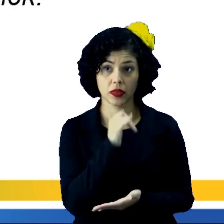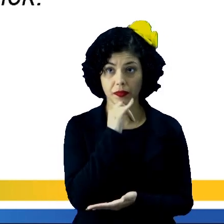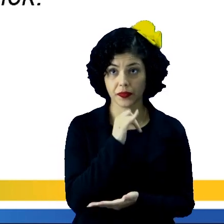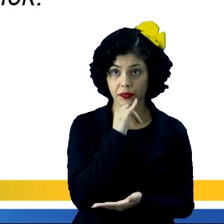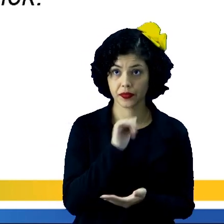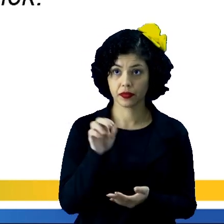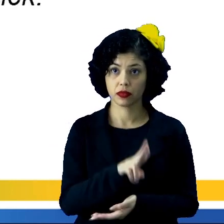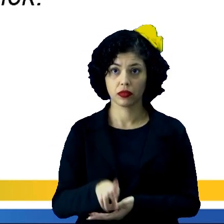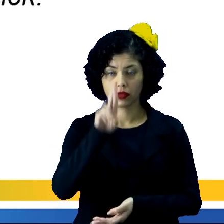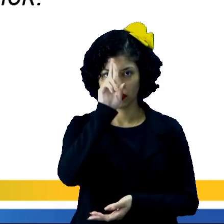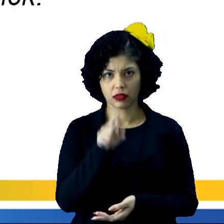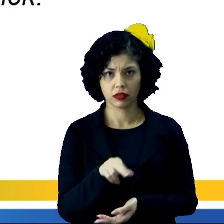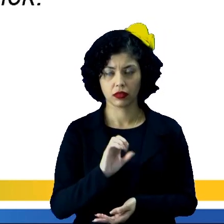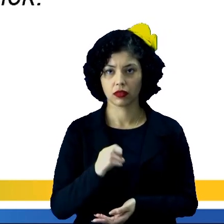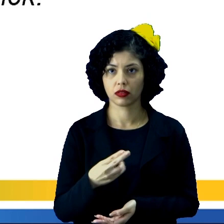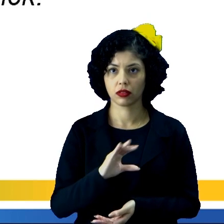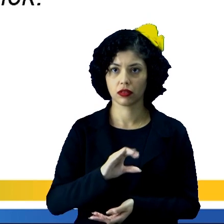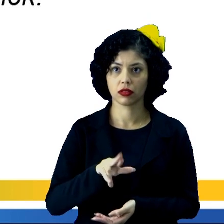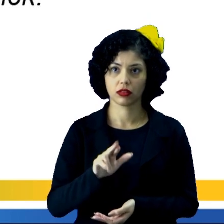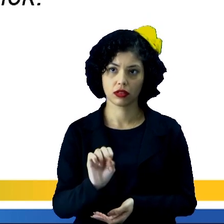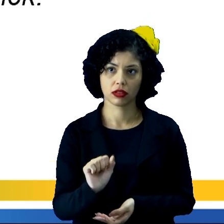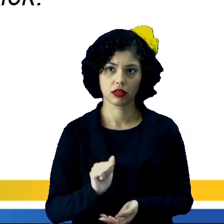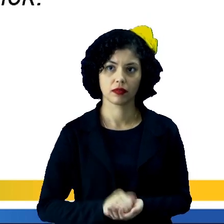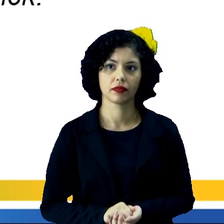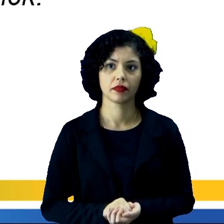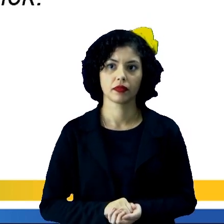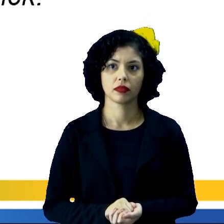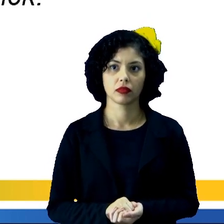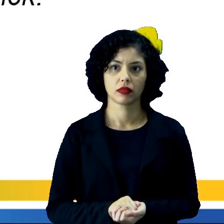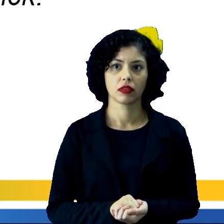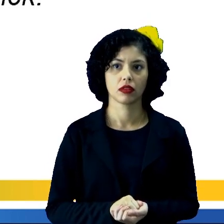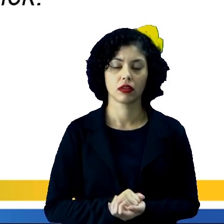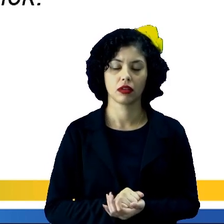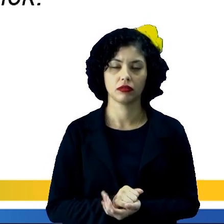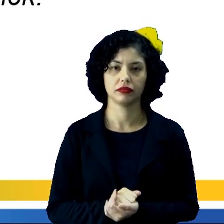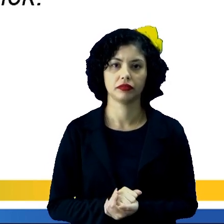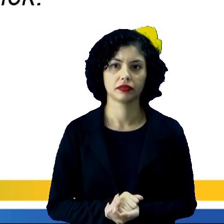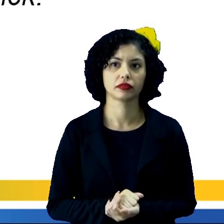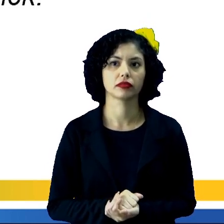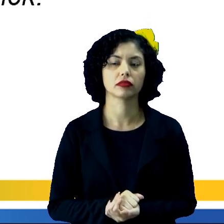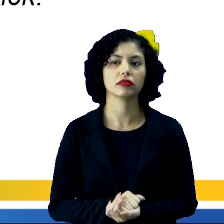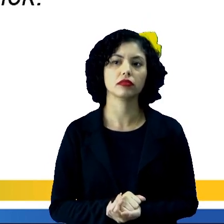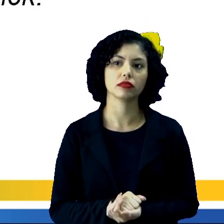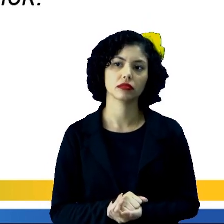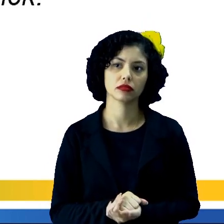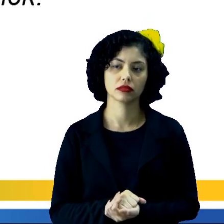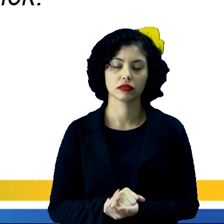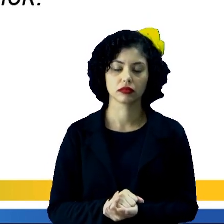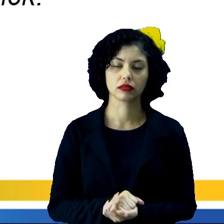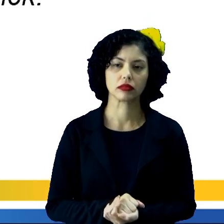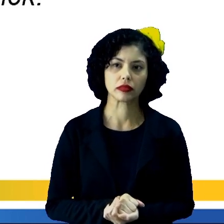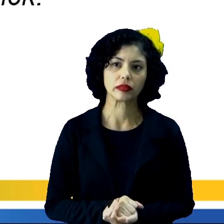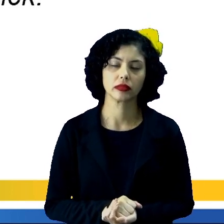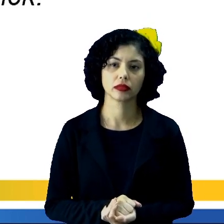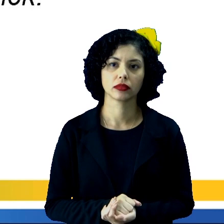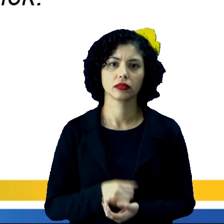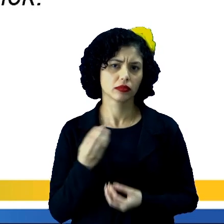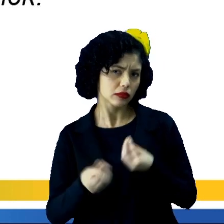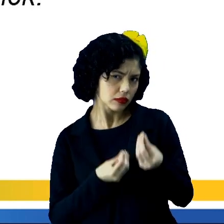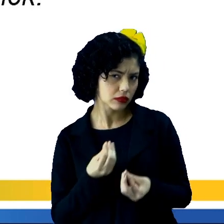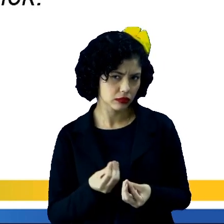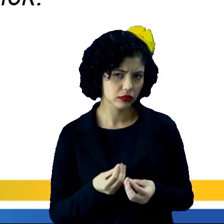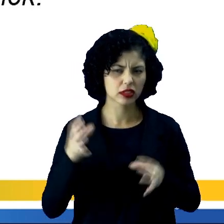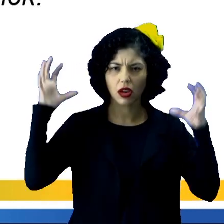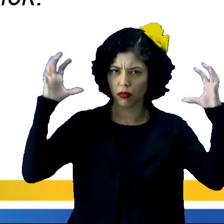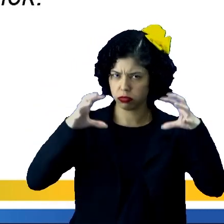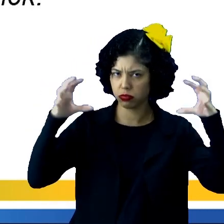Alguns exemplos de sentença usando razão ou causa. As it was raining heavy, I drove to work. Como